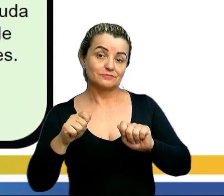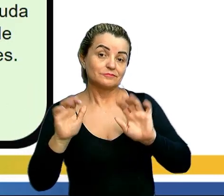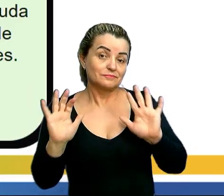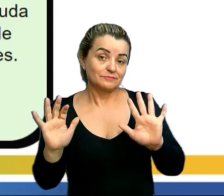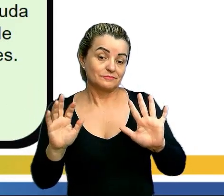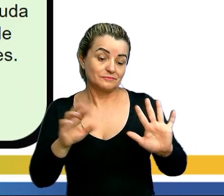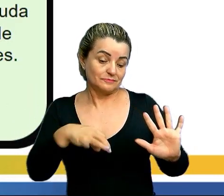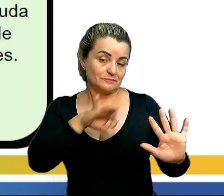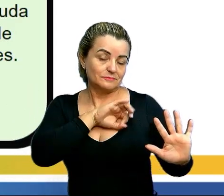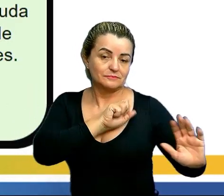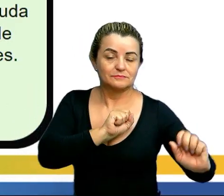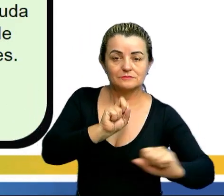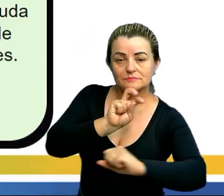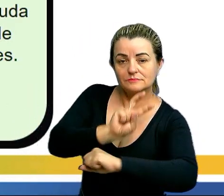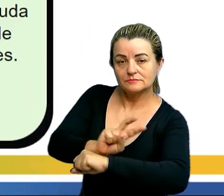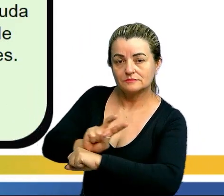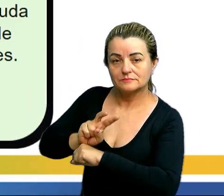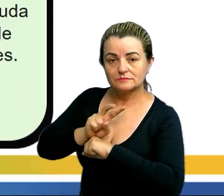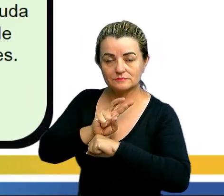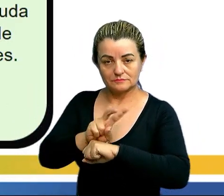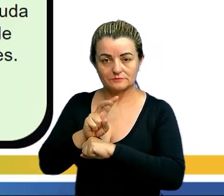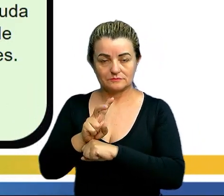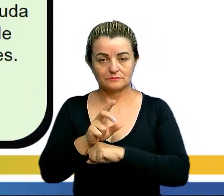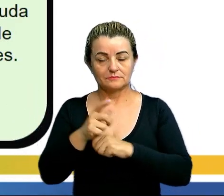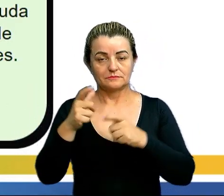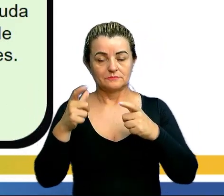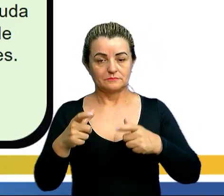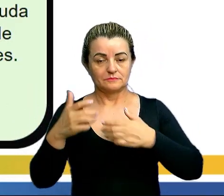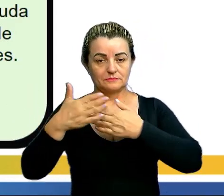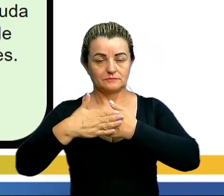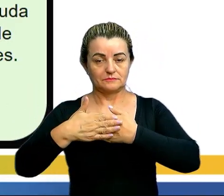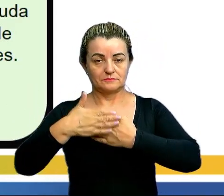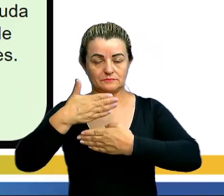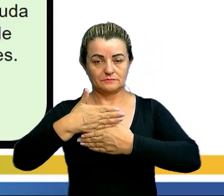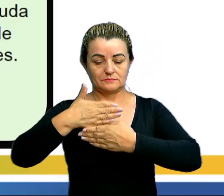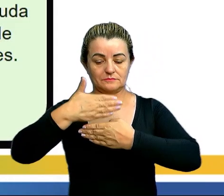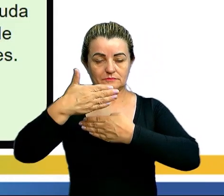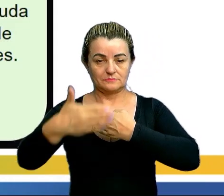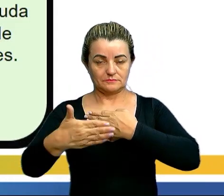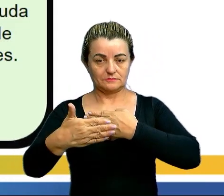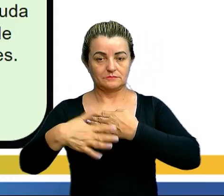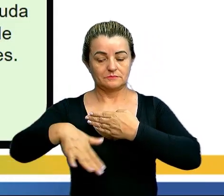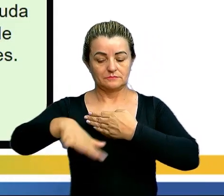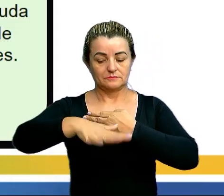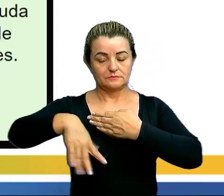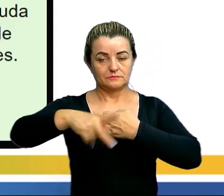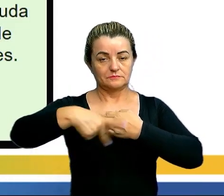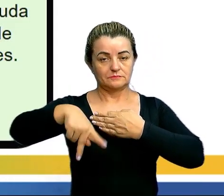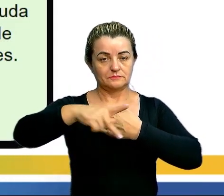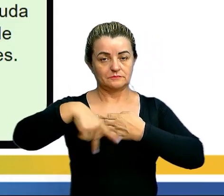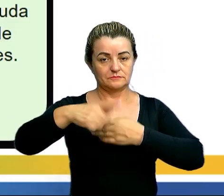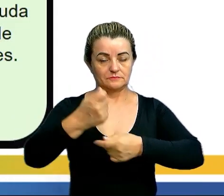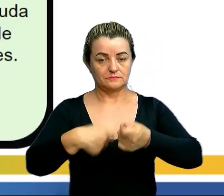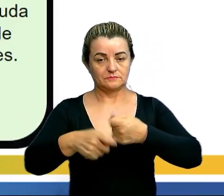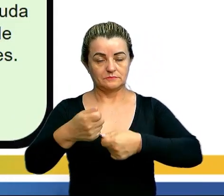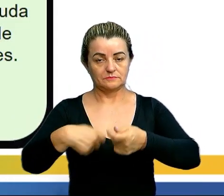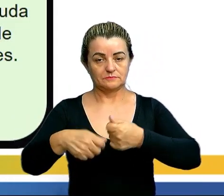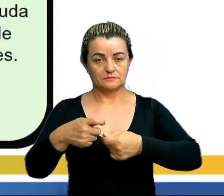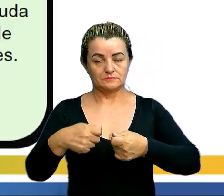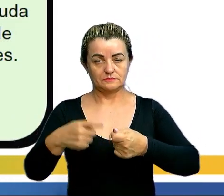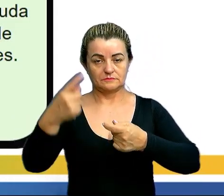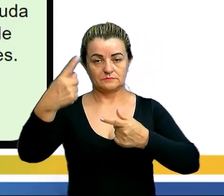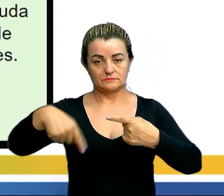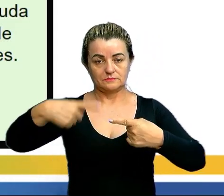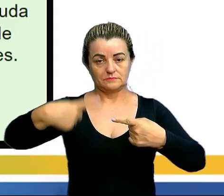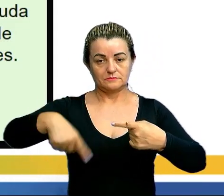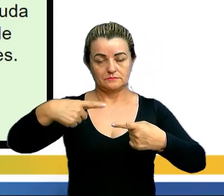ali do Atlântico Norte, que é onde está a fronteira entre a União Soviética e os países capitalistas. O objetivo é óbvio, combater o